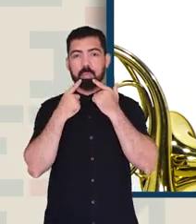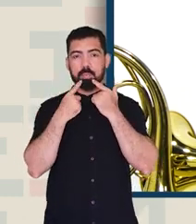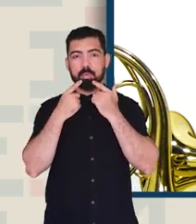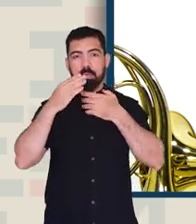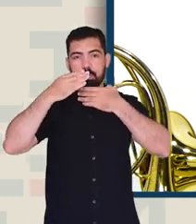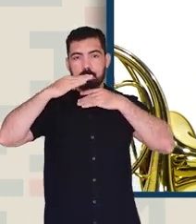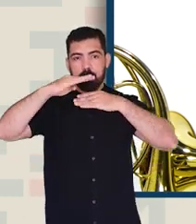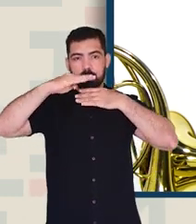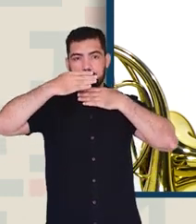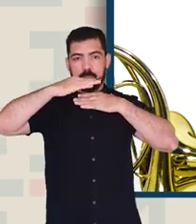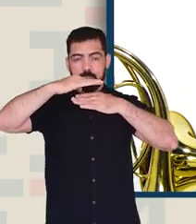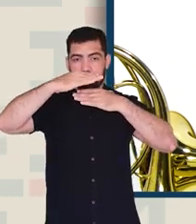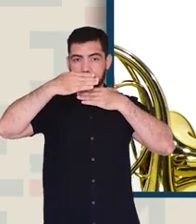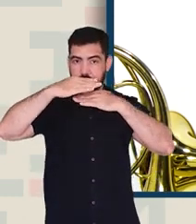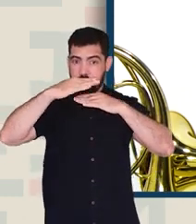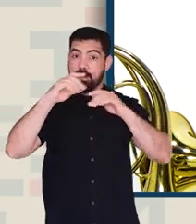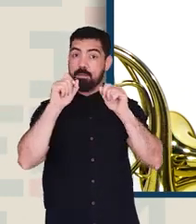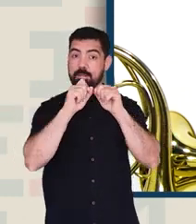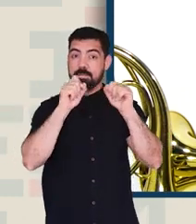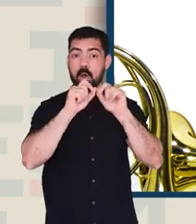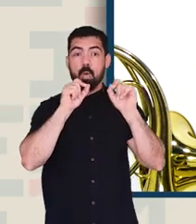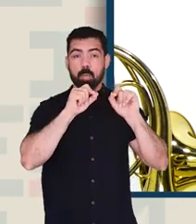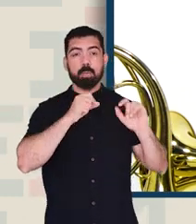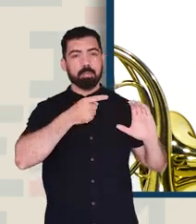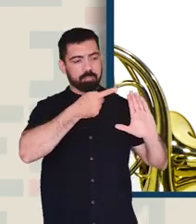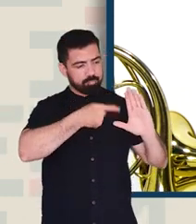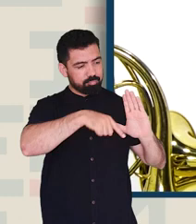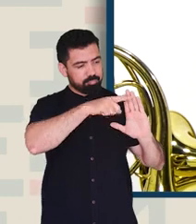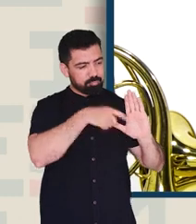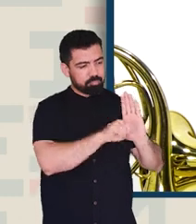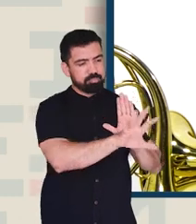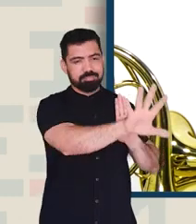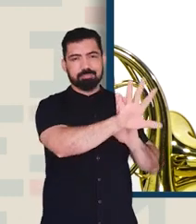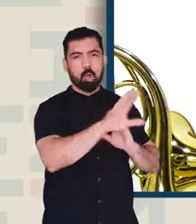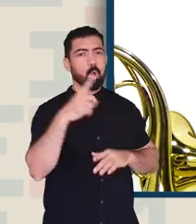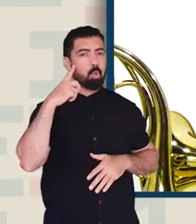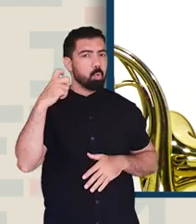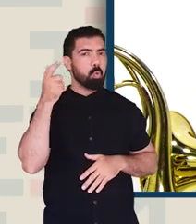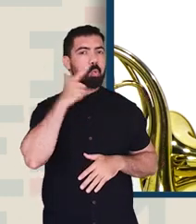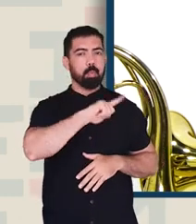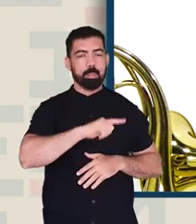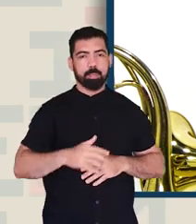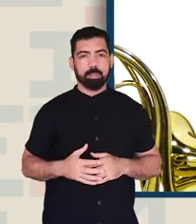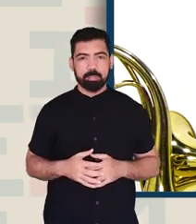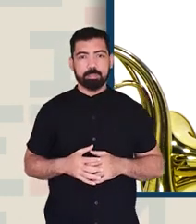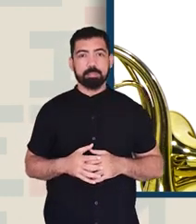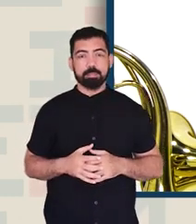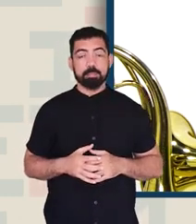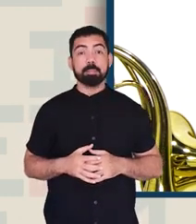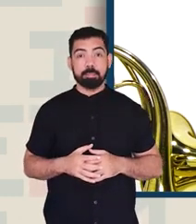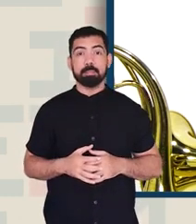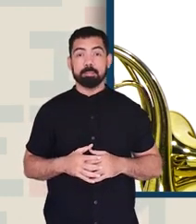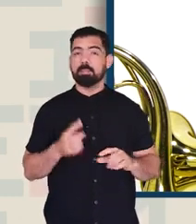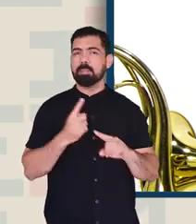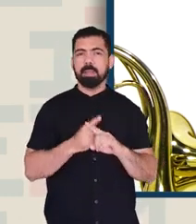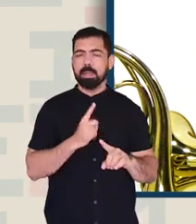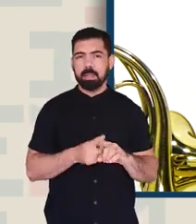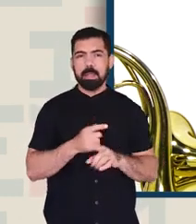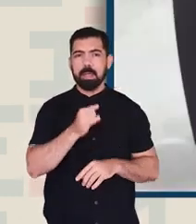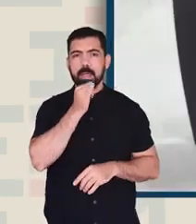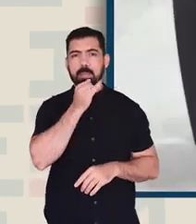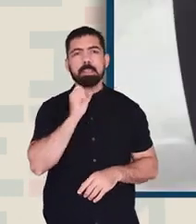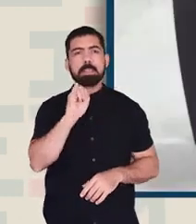O simples vibrar de lábio é o que vai fazer esses instrumentos tocar, esses instrumentos terem som, né? Até